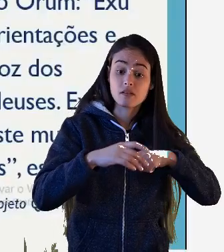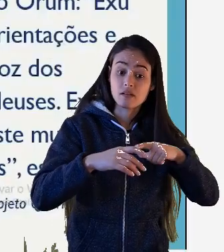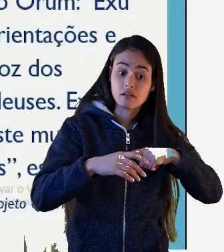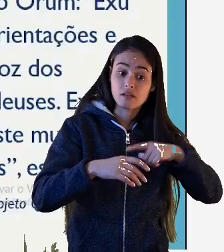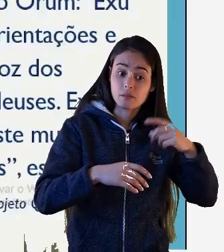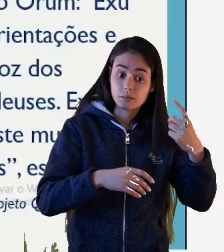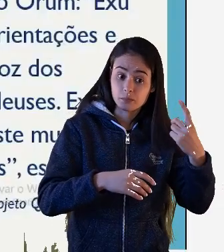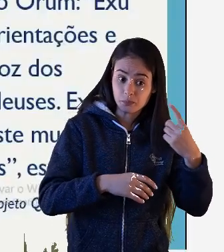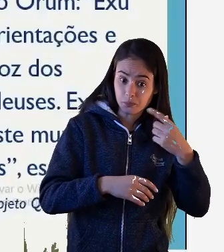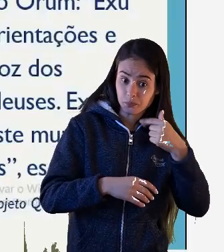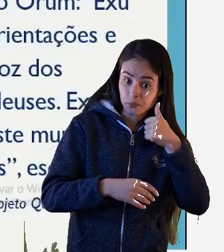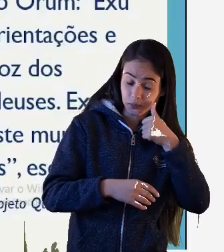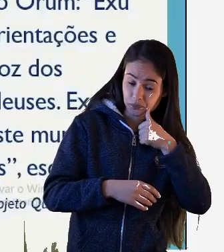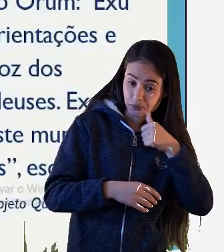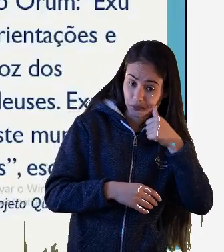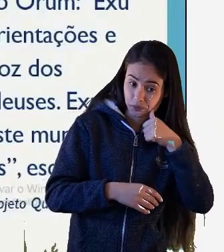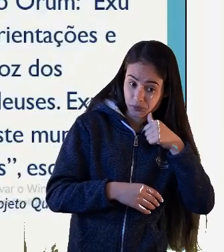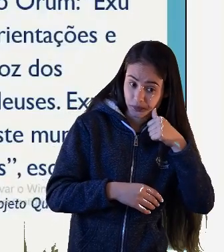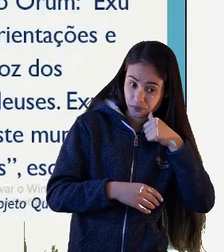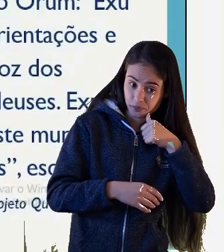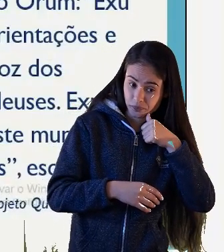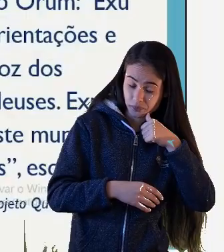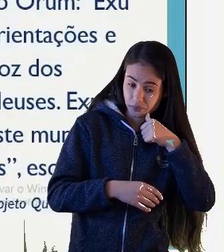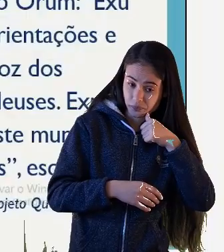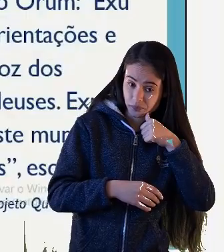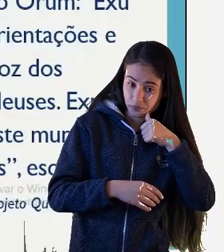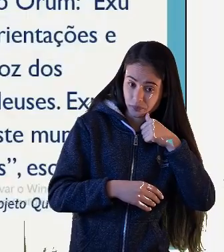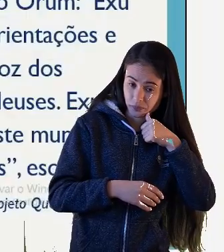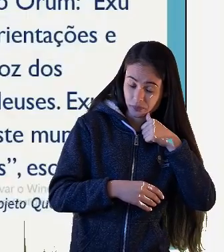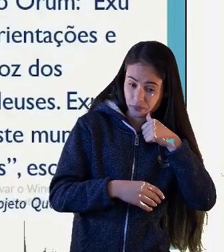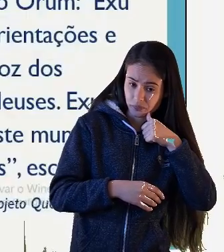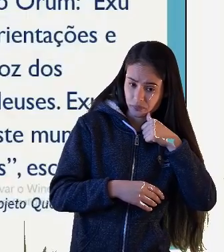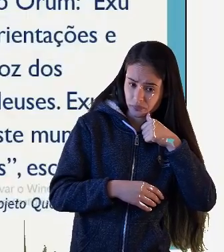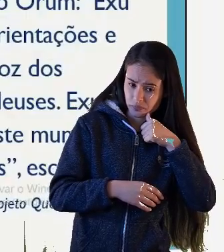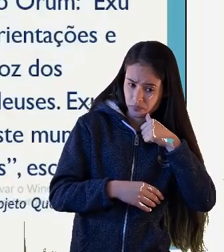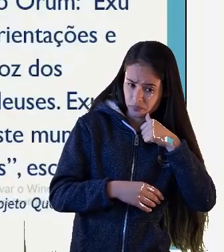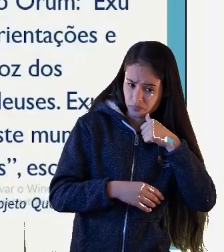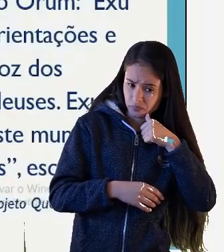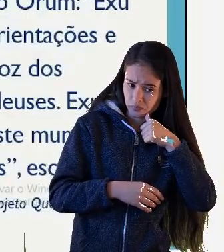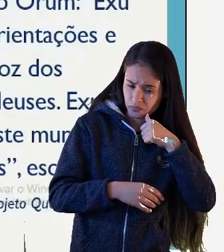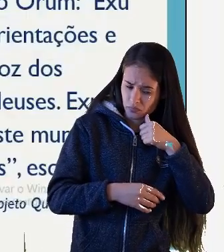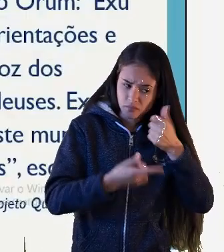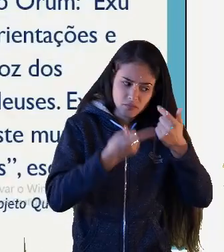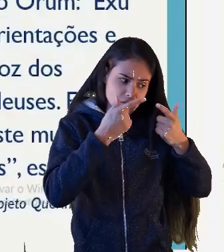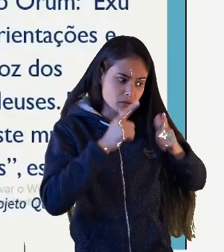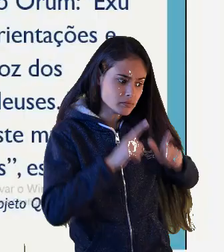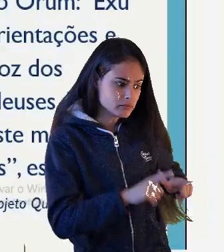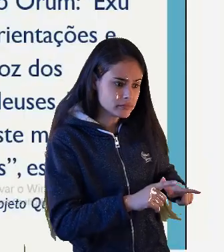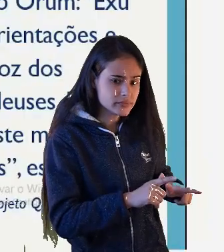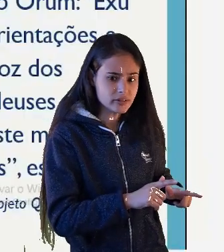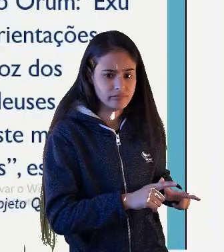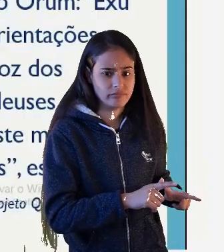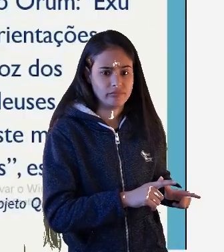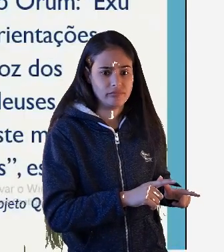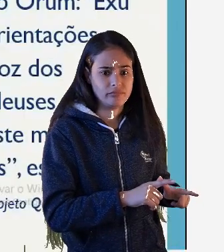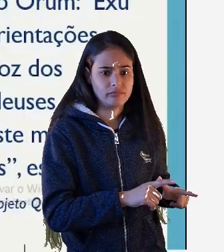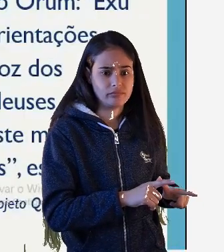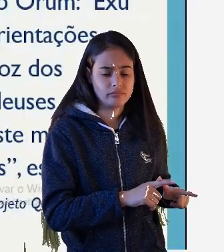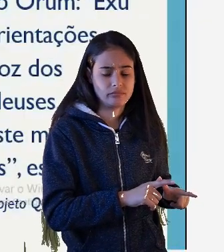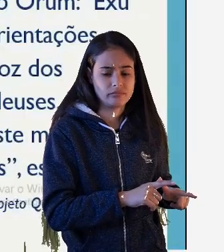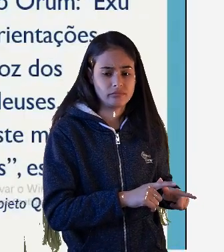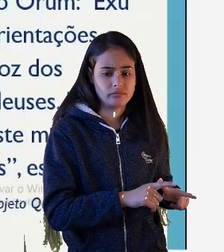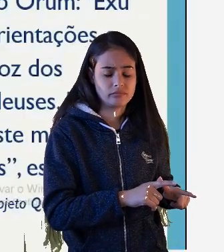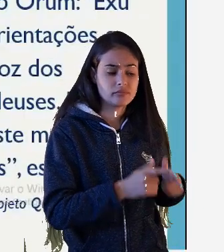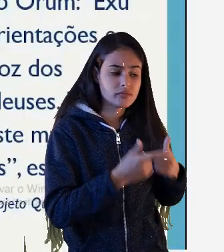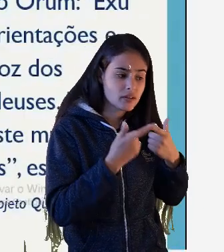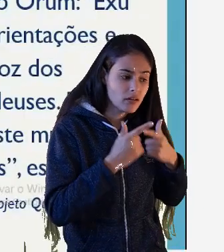ele não podia estar na igreja, né? Como se o Sérgio não podia fazer aquilo dentro da igreja, né? Que ele está ali blasfemando. E é um absurdo, né?